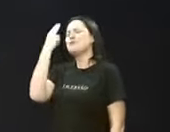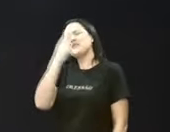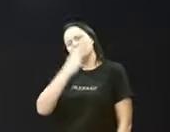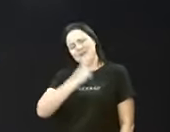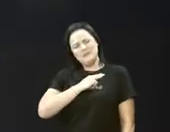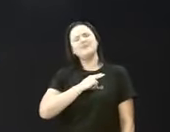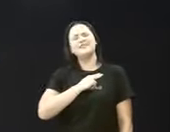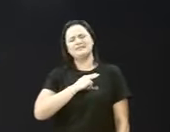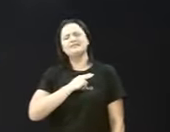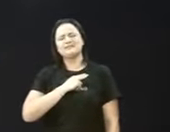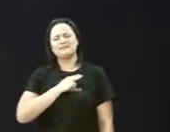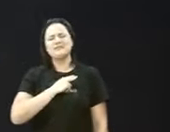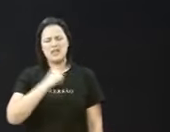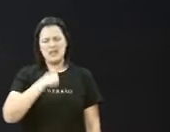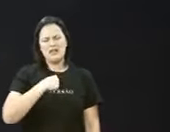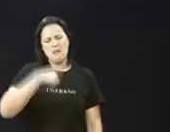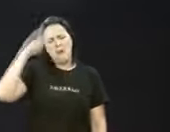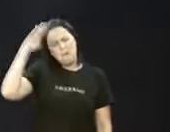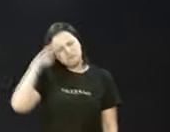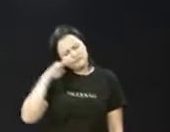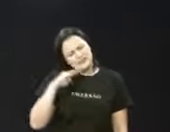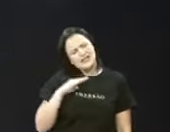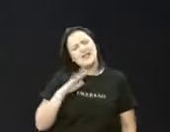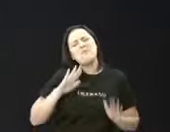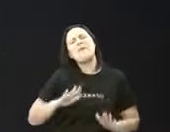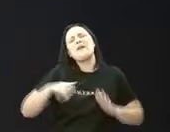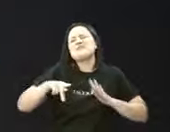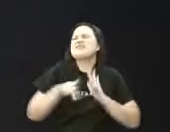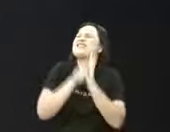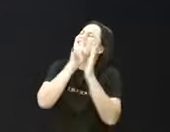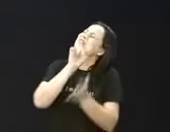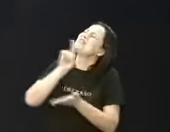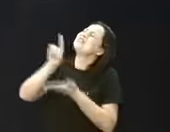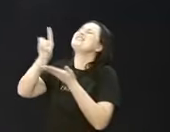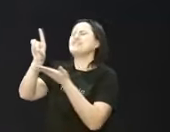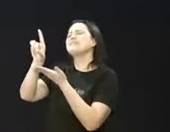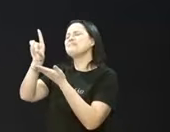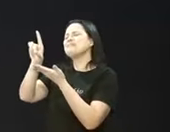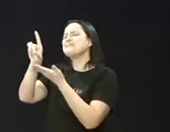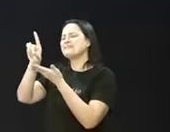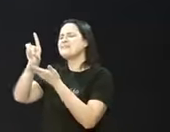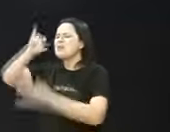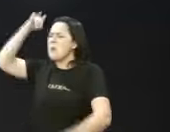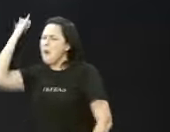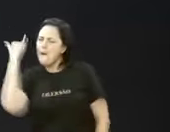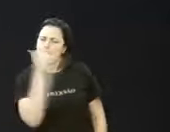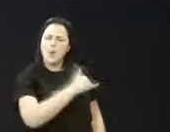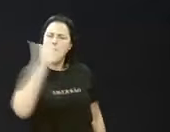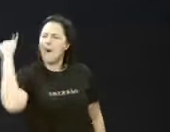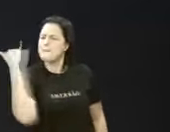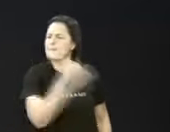barro. É pequeno, Senhor, mas é teu. Fala com o povo, porque o povo também